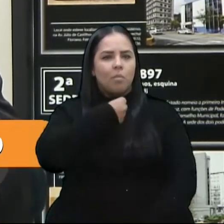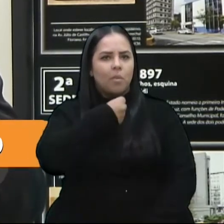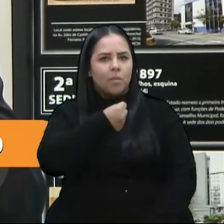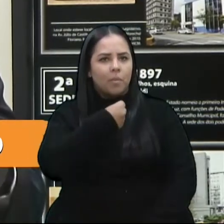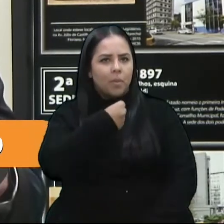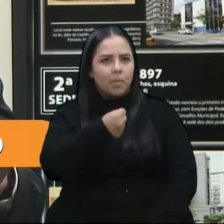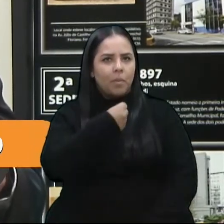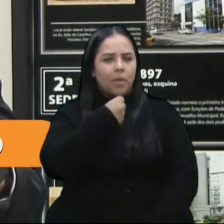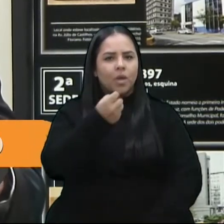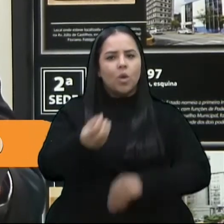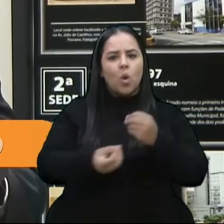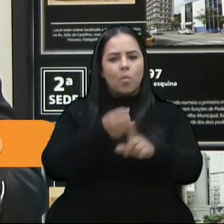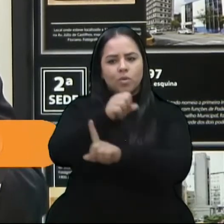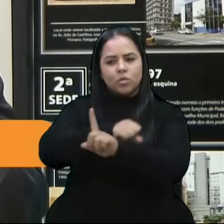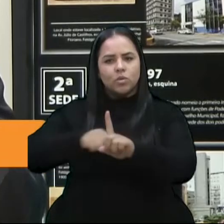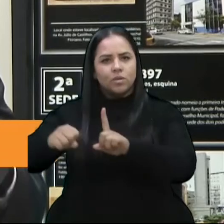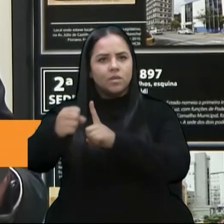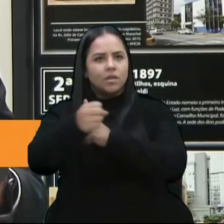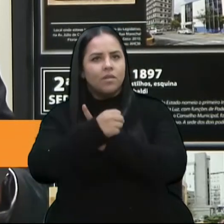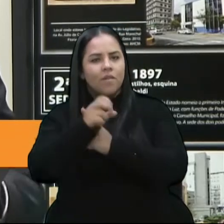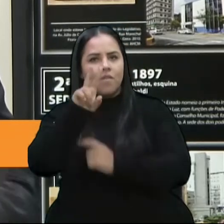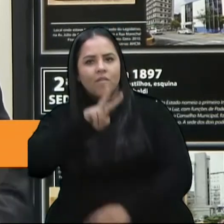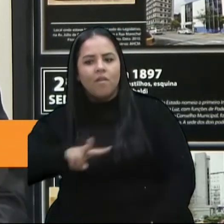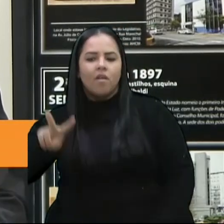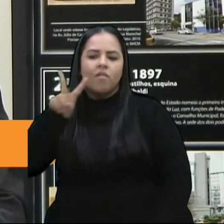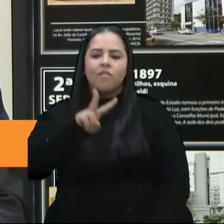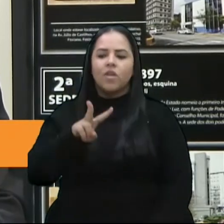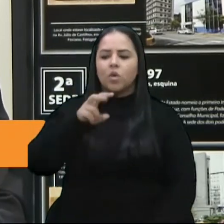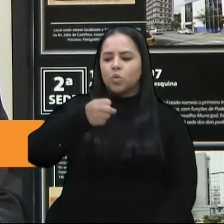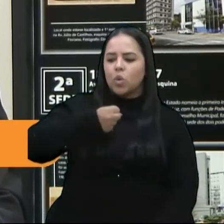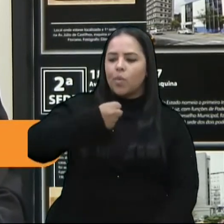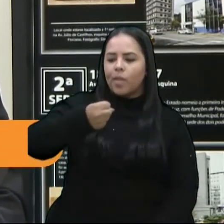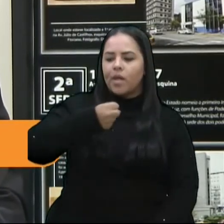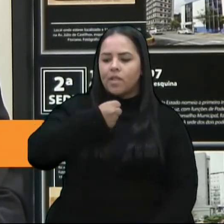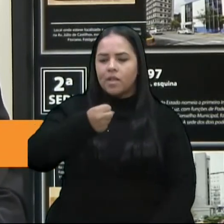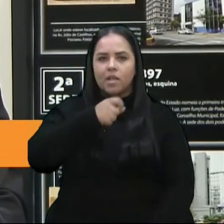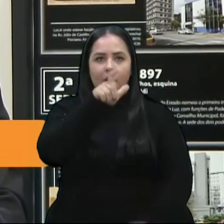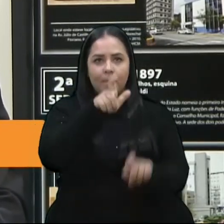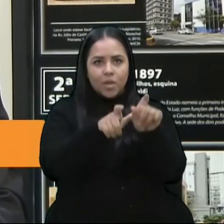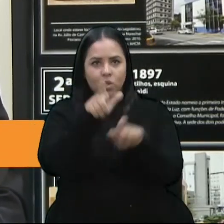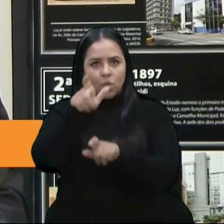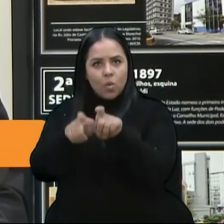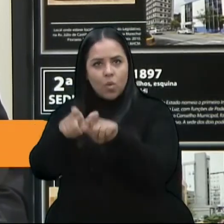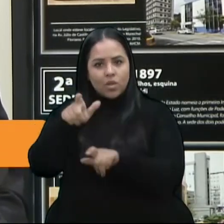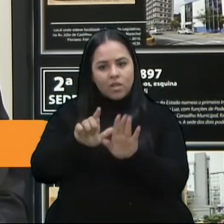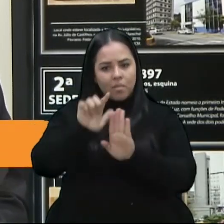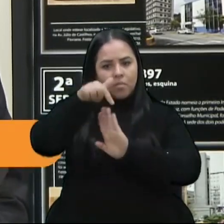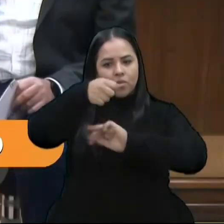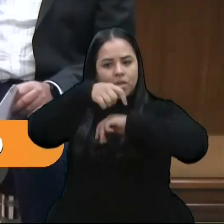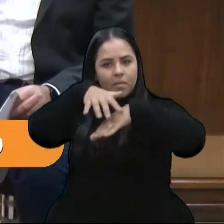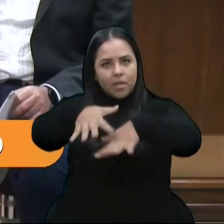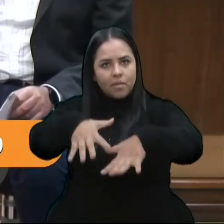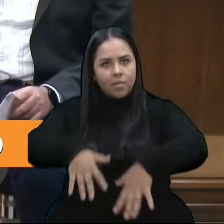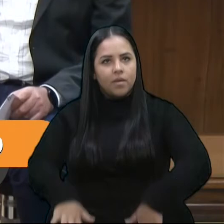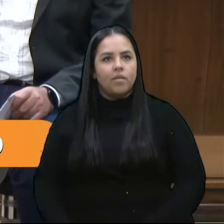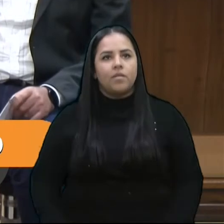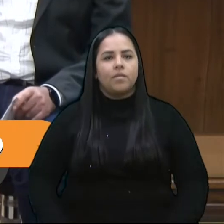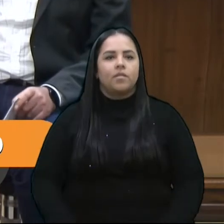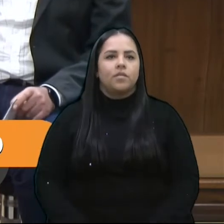como a sociedade verá o jornalismo e os jornalistas no pós-pandemia?